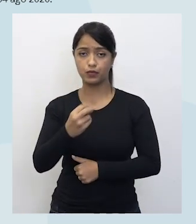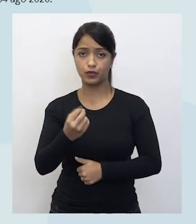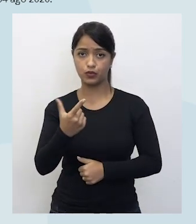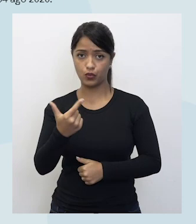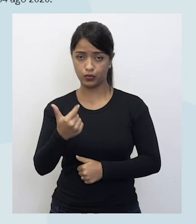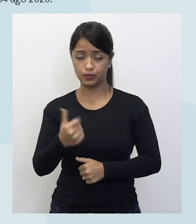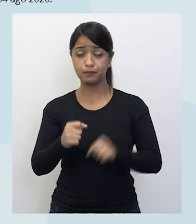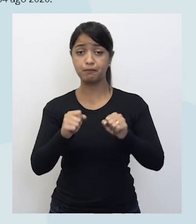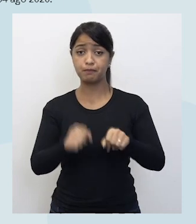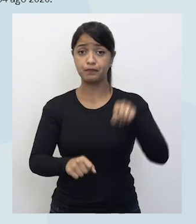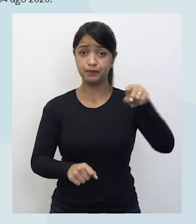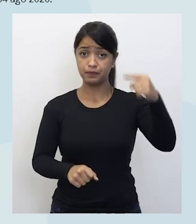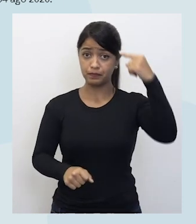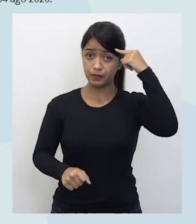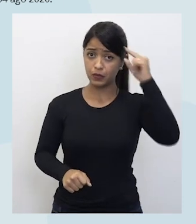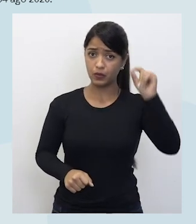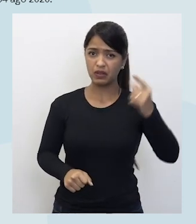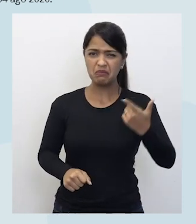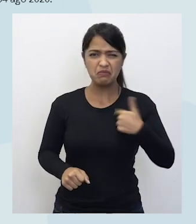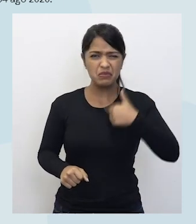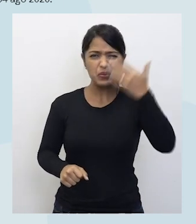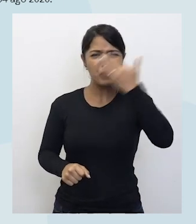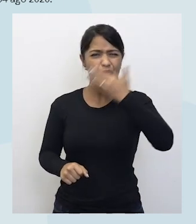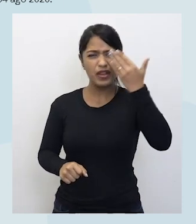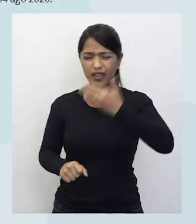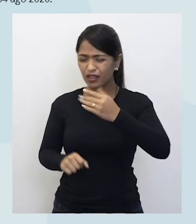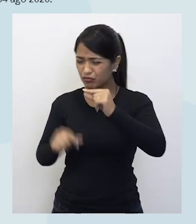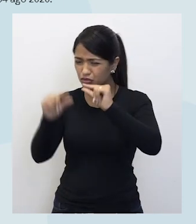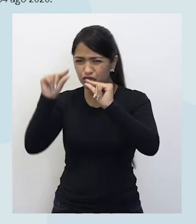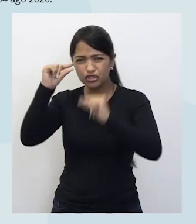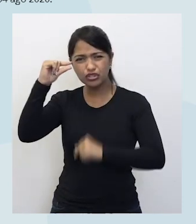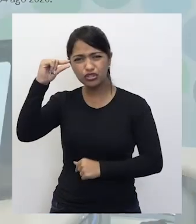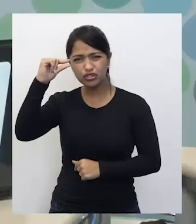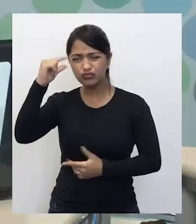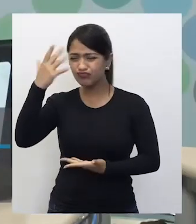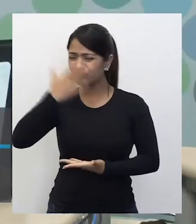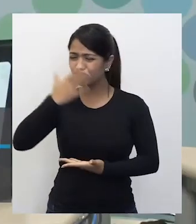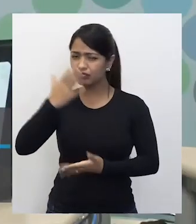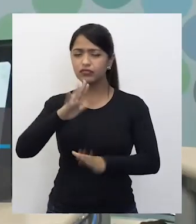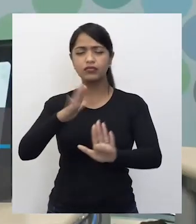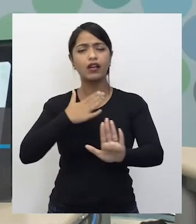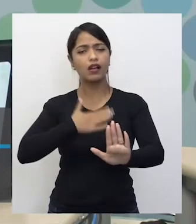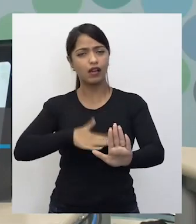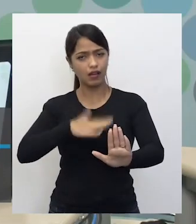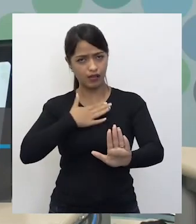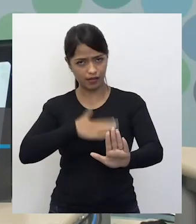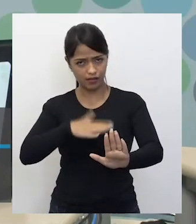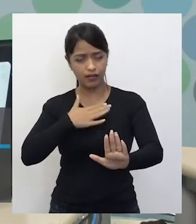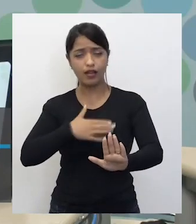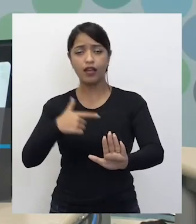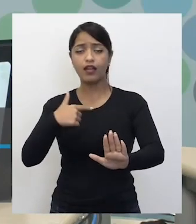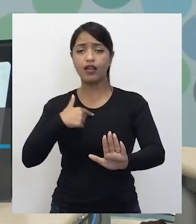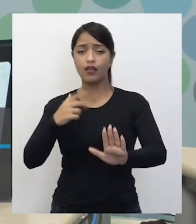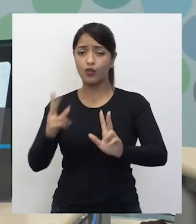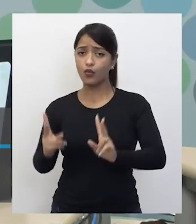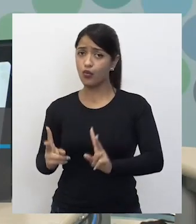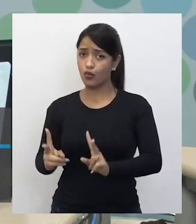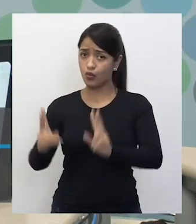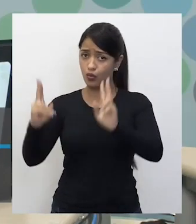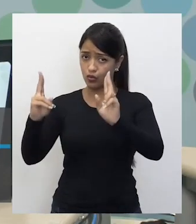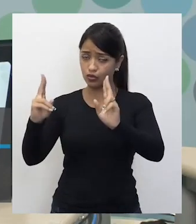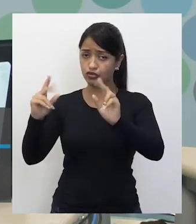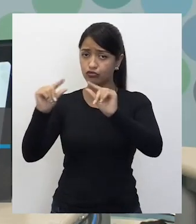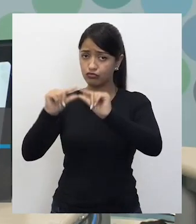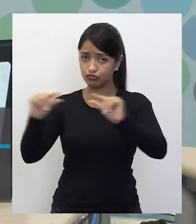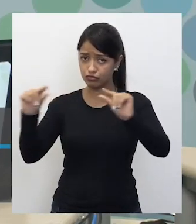deve estar falando, professora do céu, não consigo enxergar, né? Tá muito... Mas fiquem tranquilos, eu fiz um recorte, fiz recortezinhos